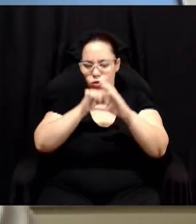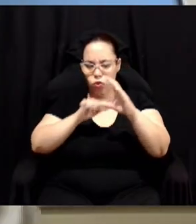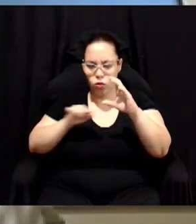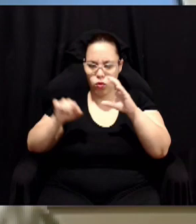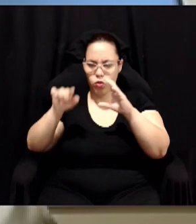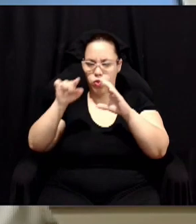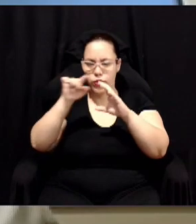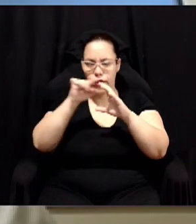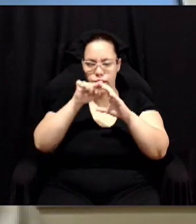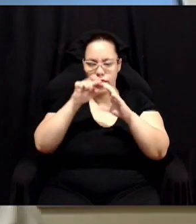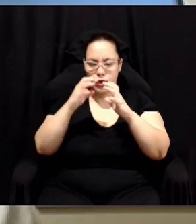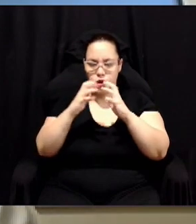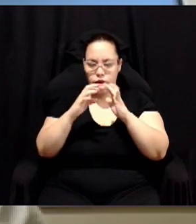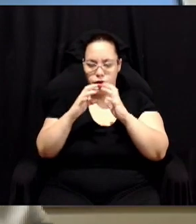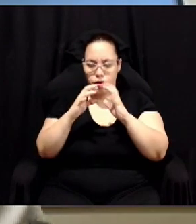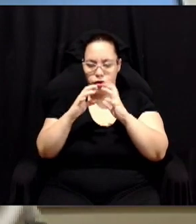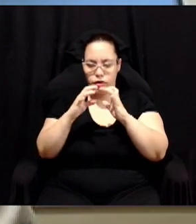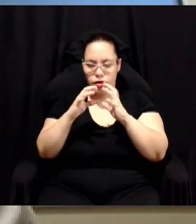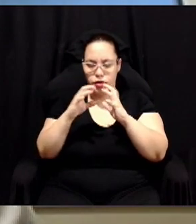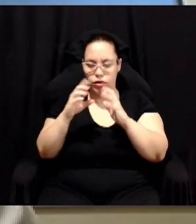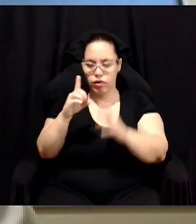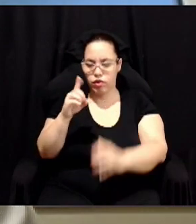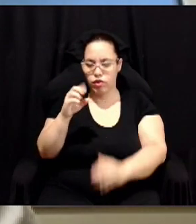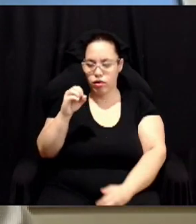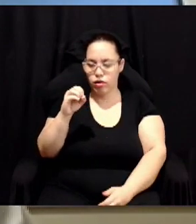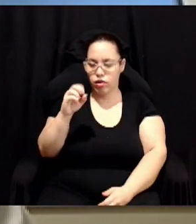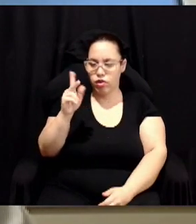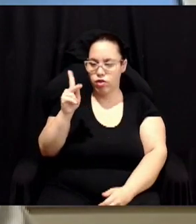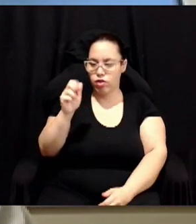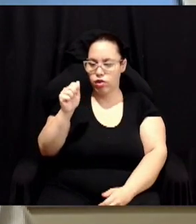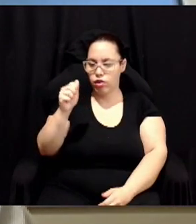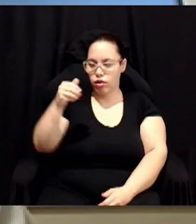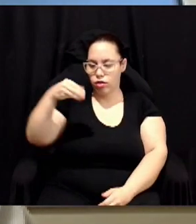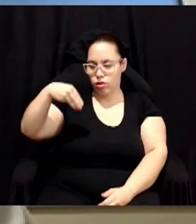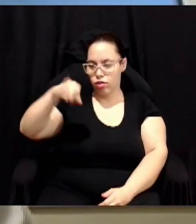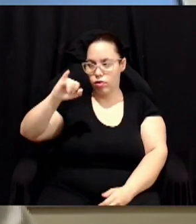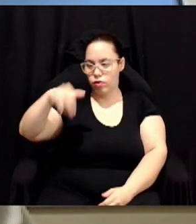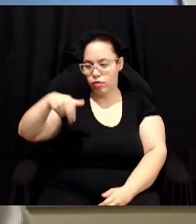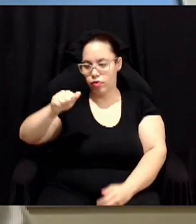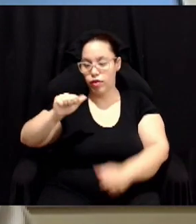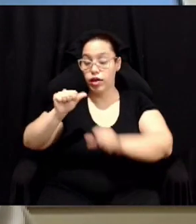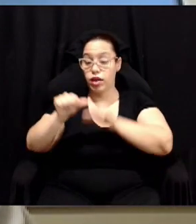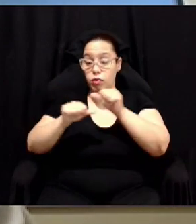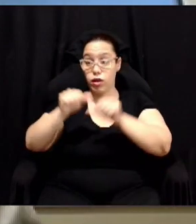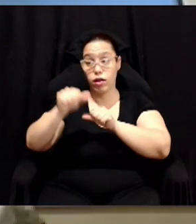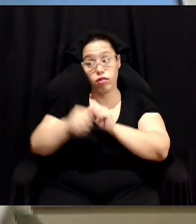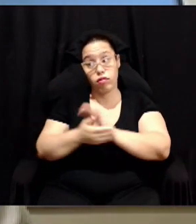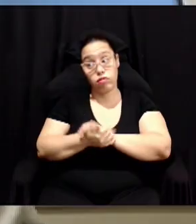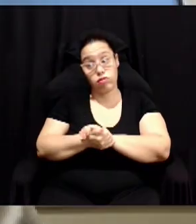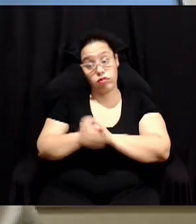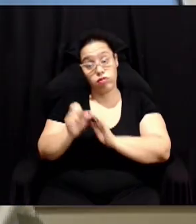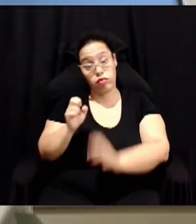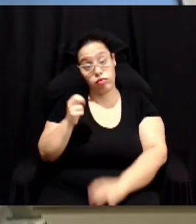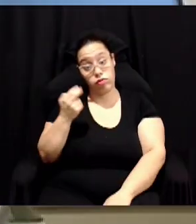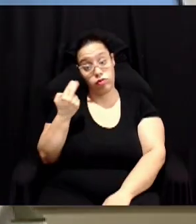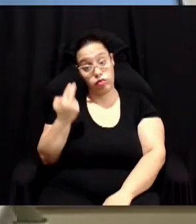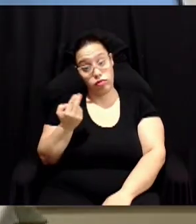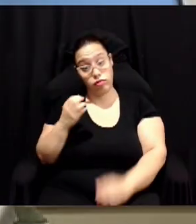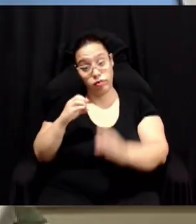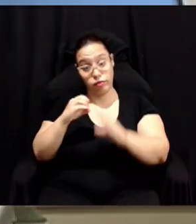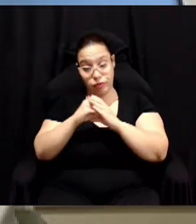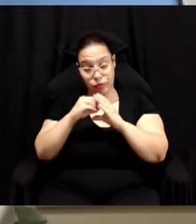relacionado à dopamina está alterado, ou então pode-se dizer que as células que